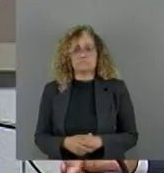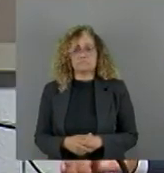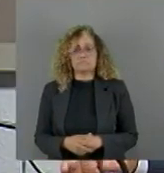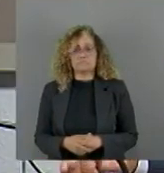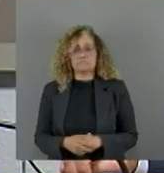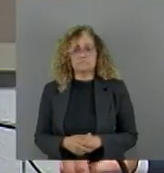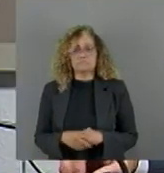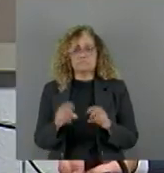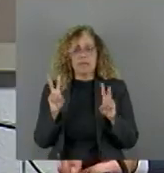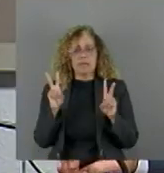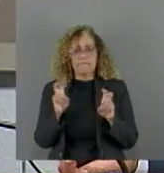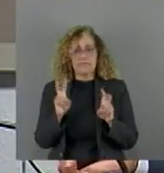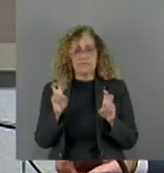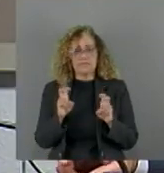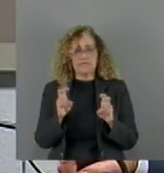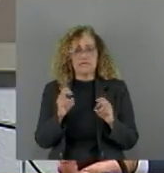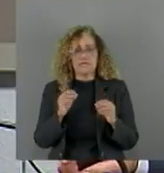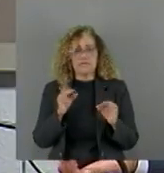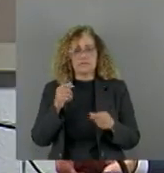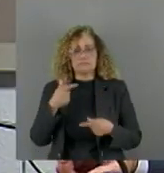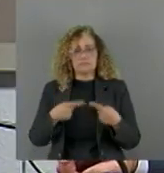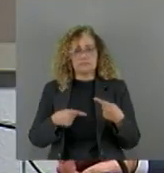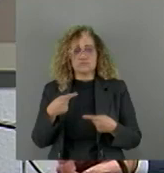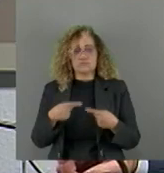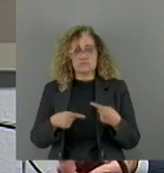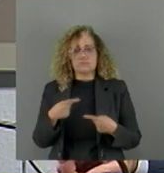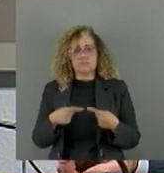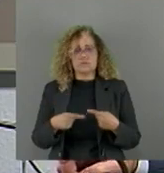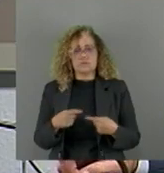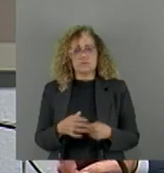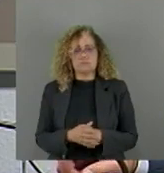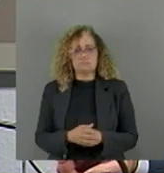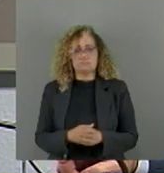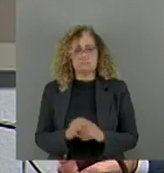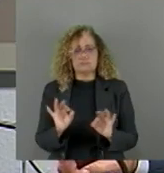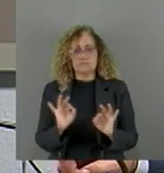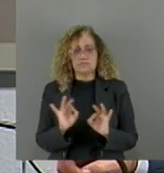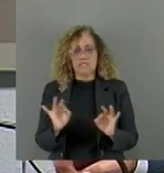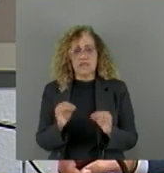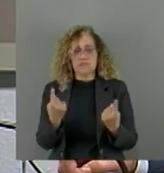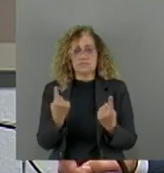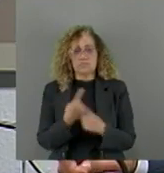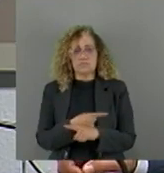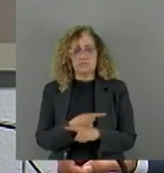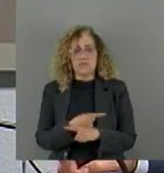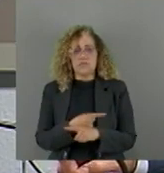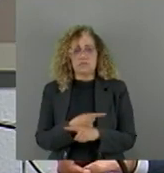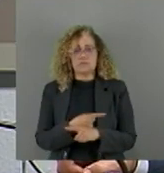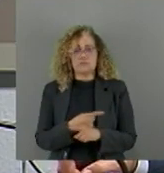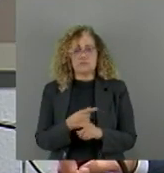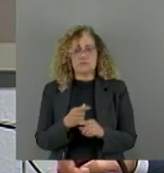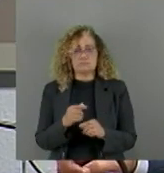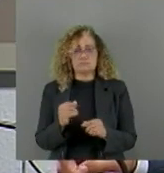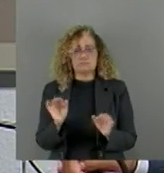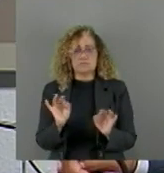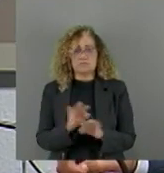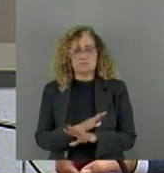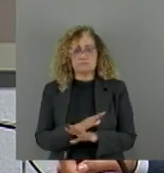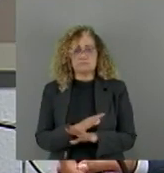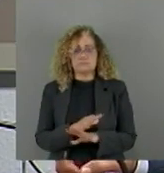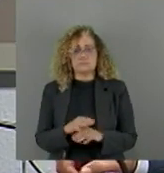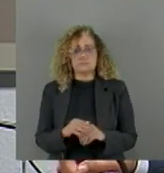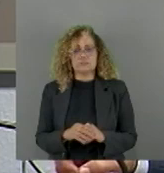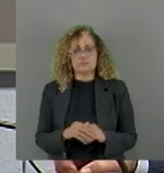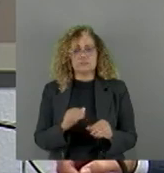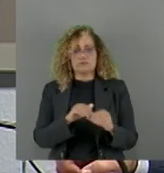Coloco a matéria em discussão. Não havendo quem queira discutir, encerro a discussão. Em